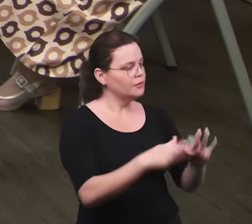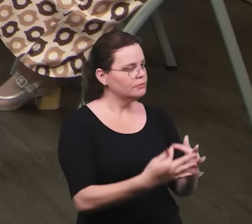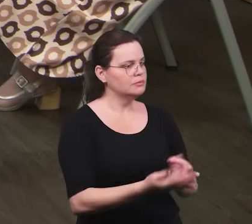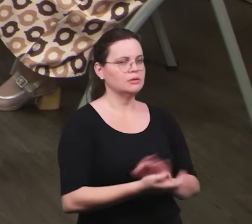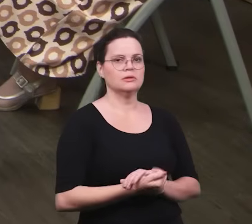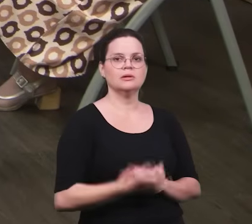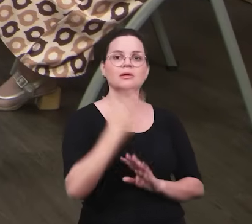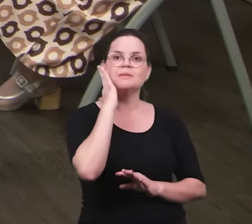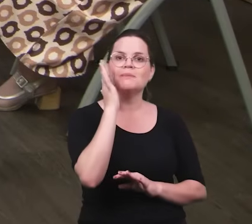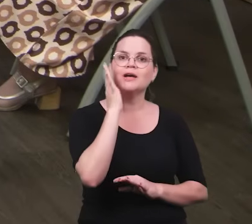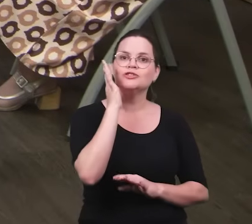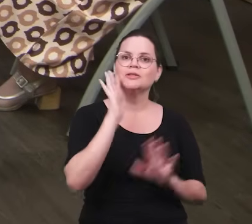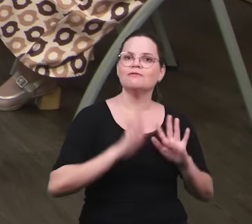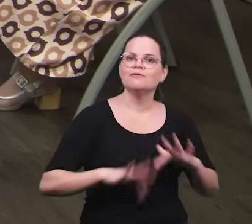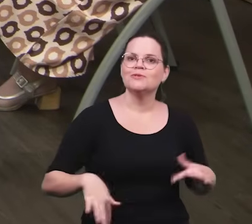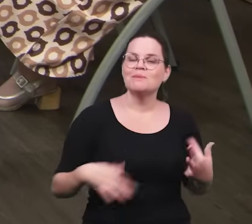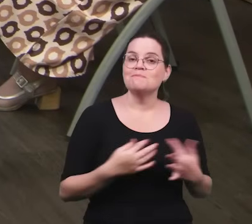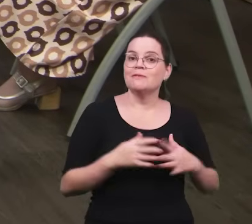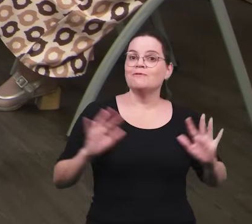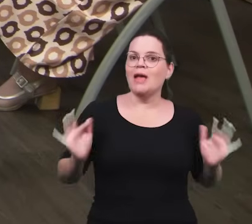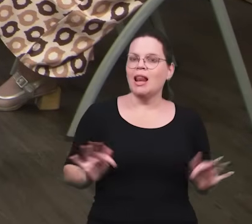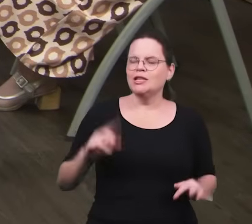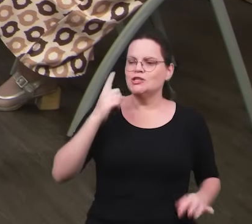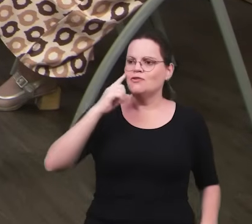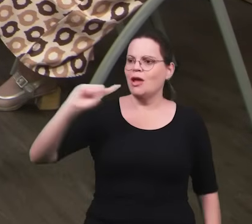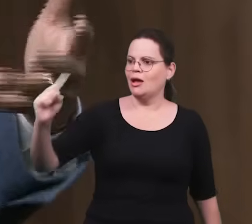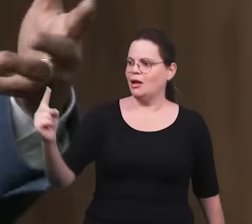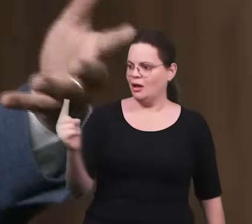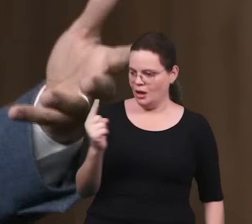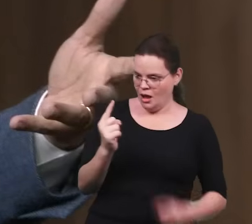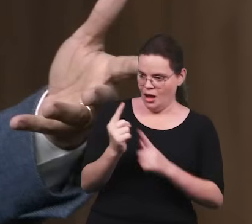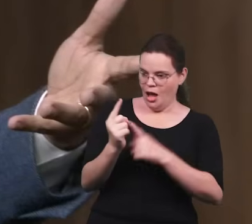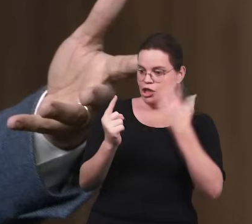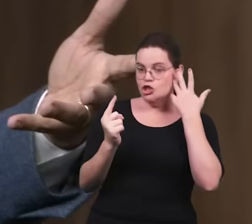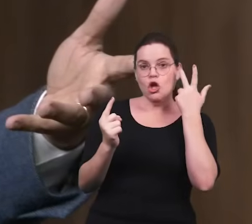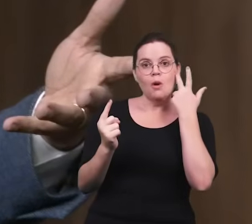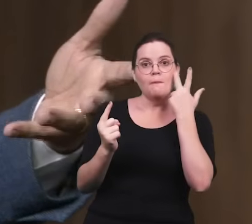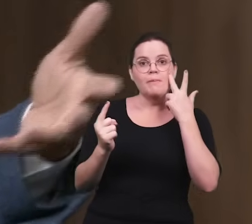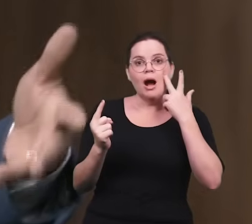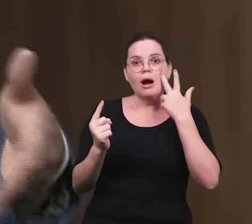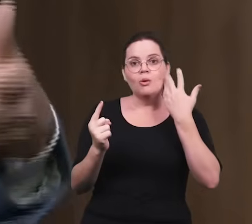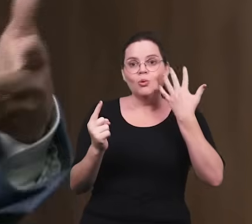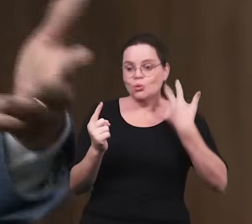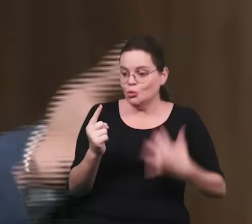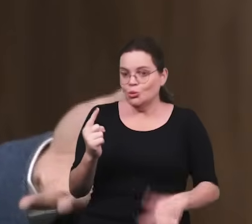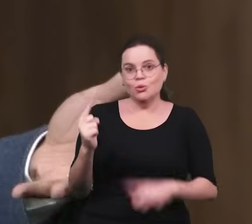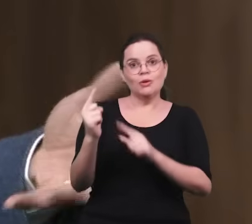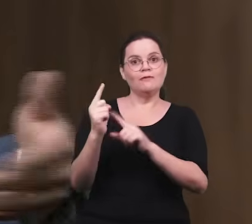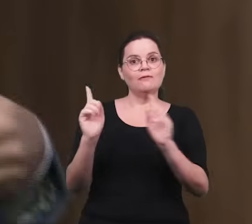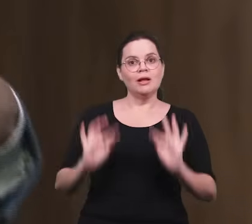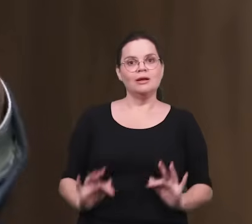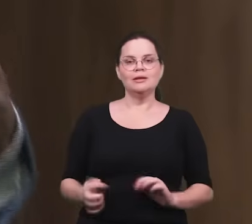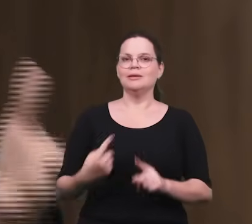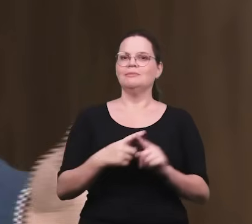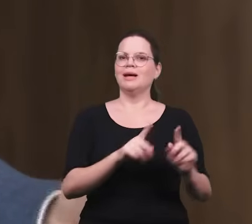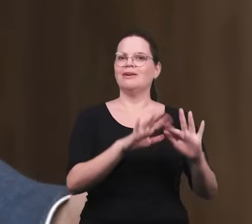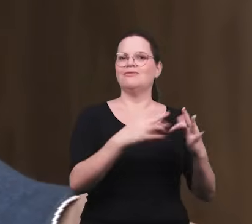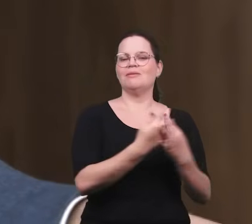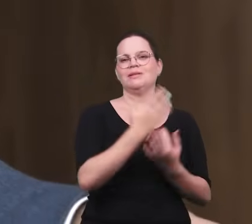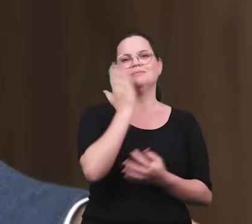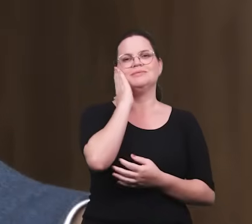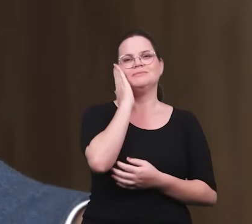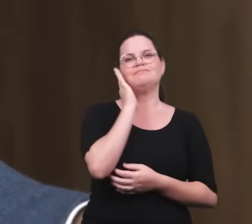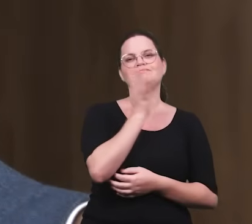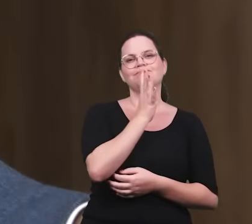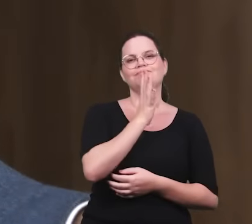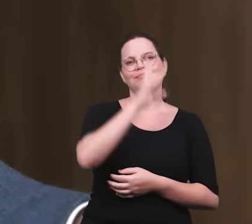Imagina a felicidade da família dele em ver aquilo que Deus fez na vida dele. Porque a família conhecia a história, a família tinha visto